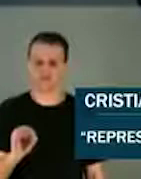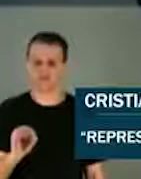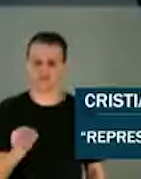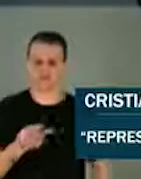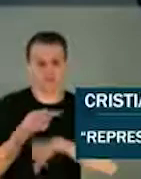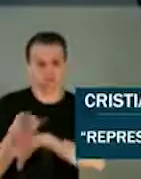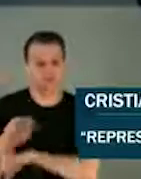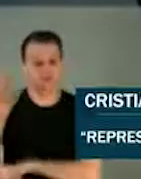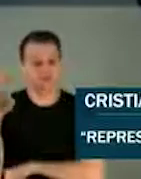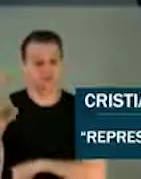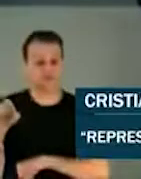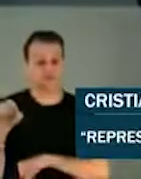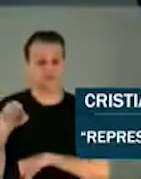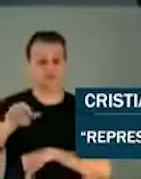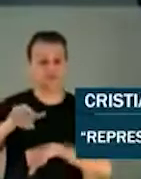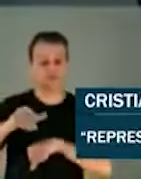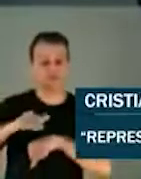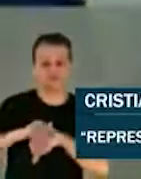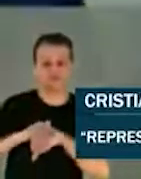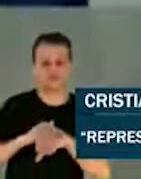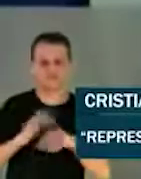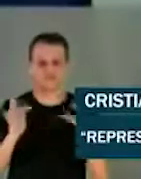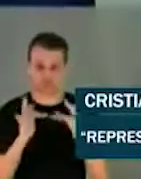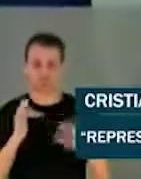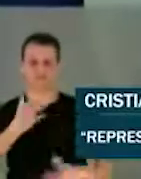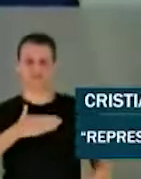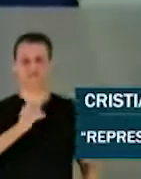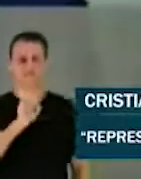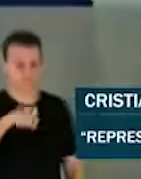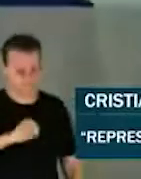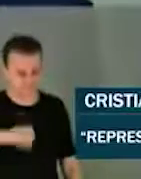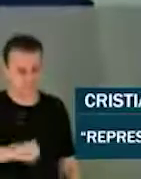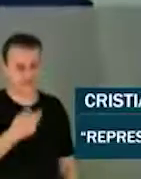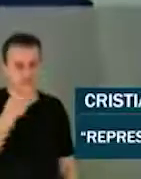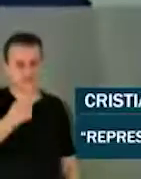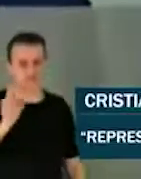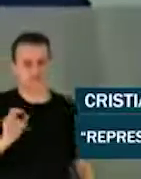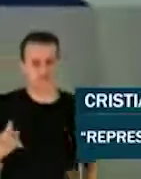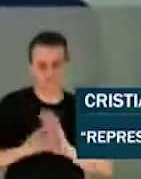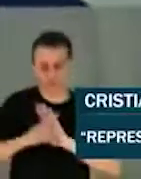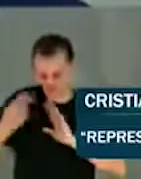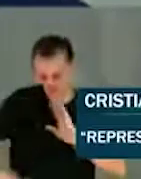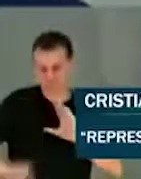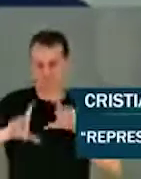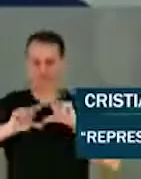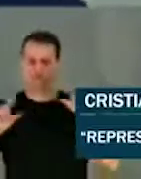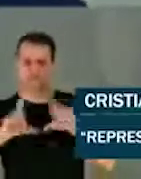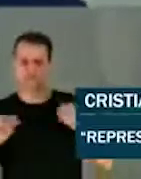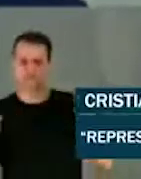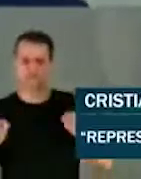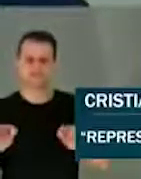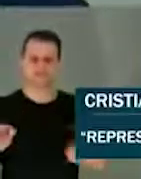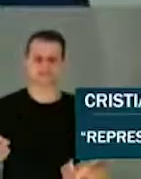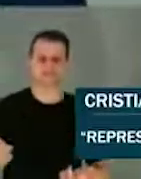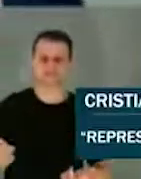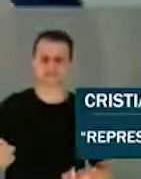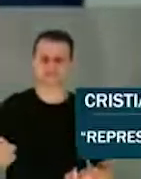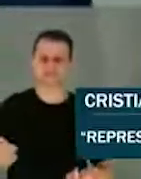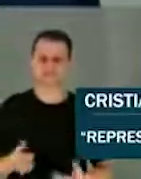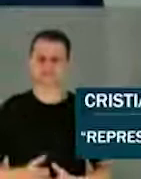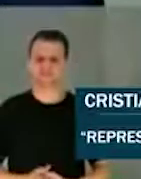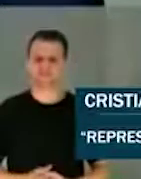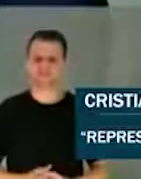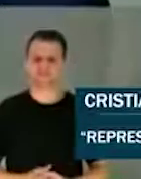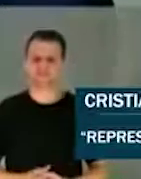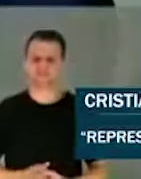em e ele entrou em contato comigo se apresentando como sendo de Brasília não citou